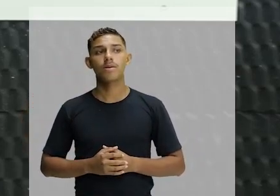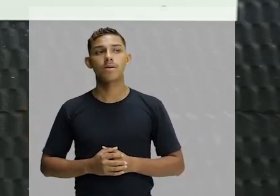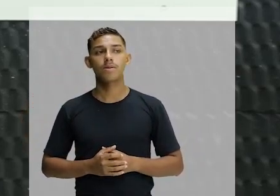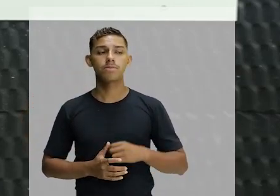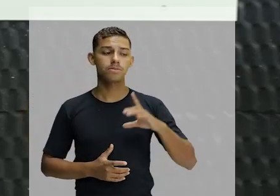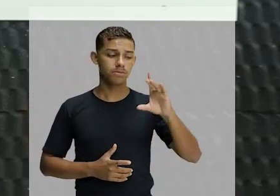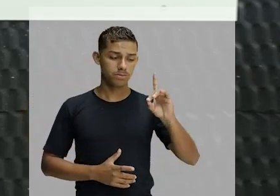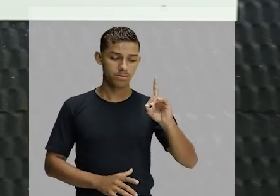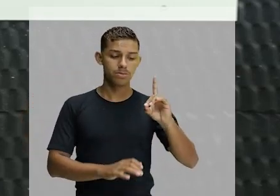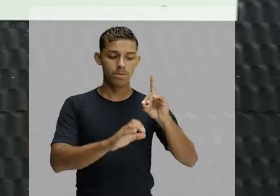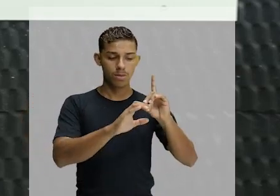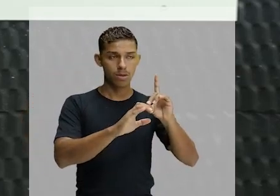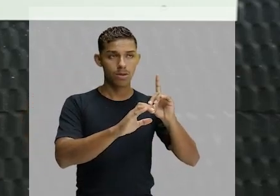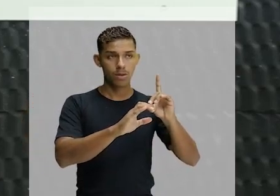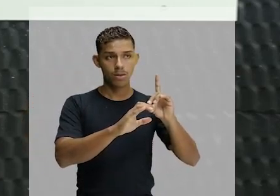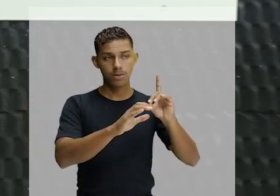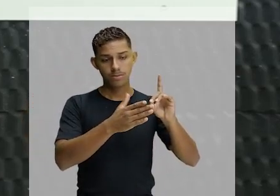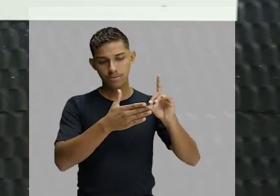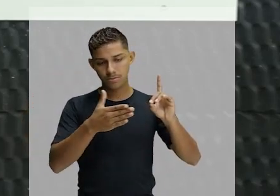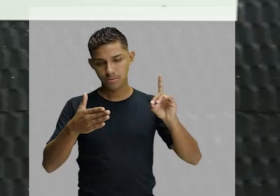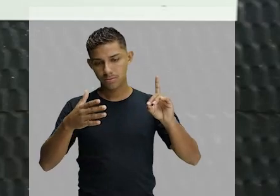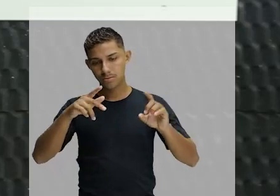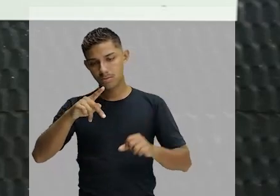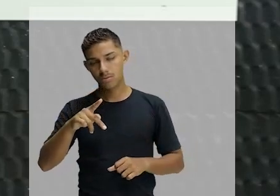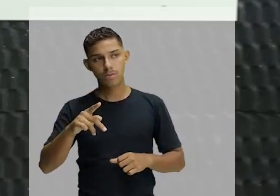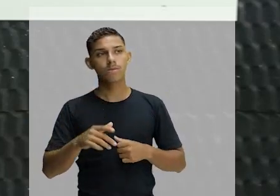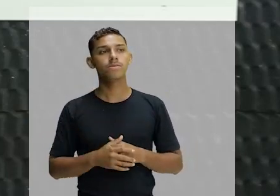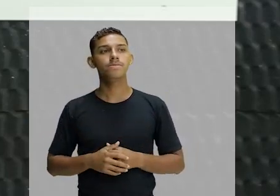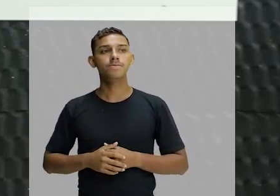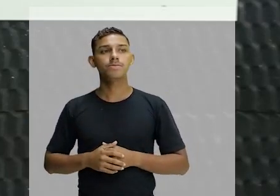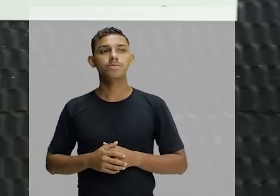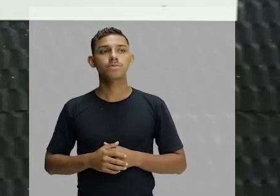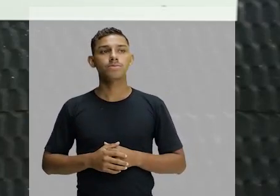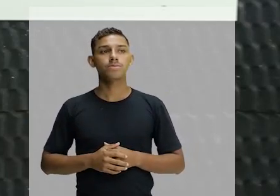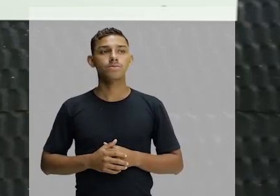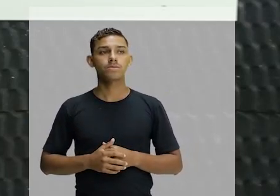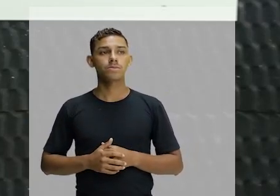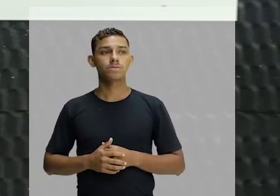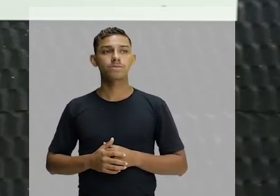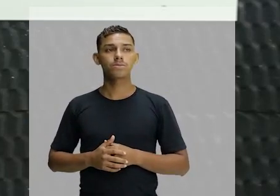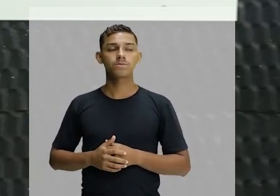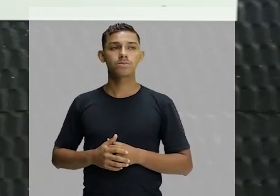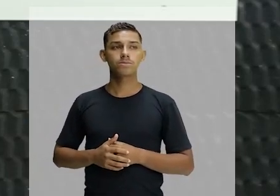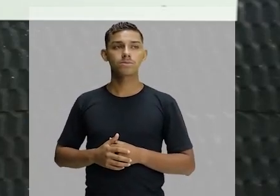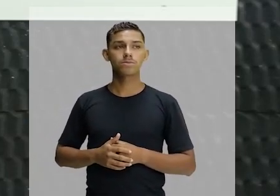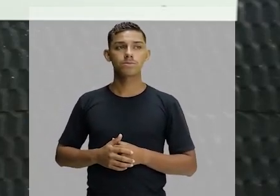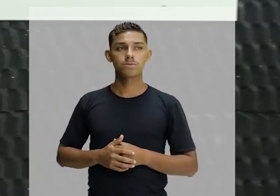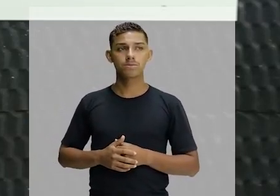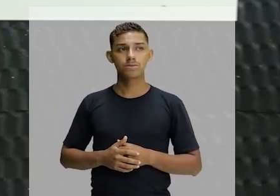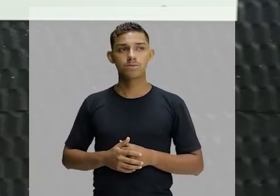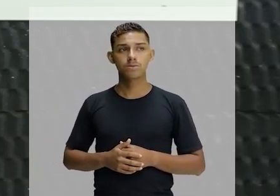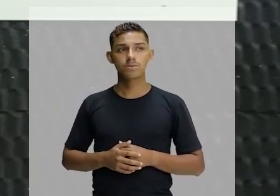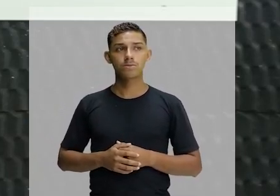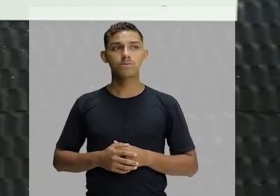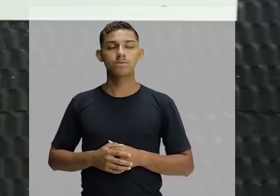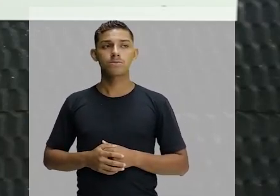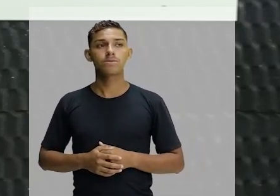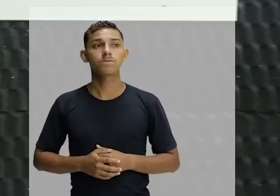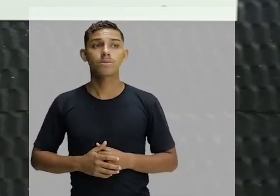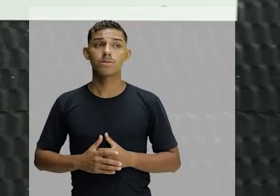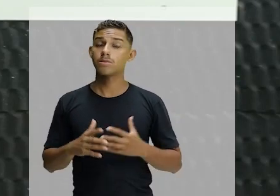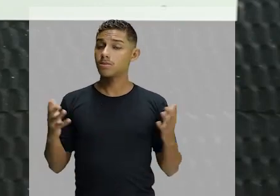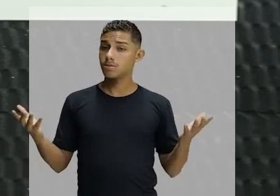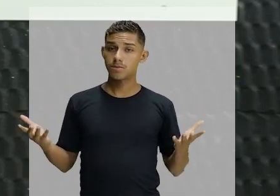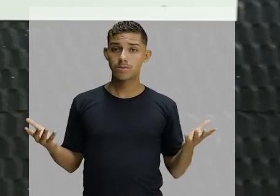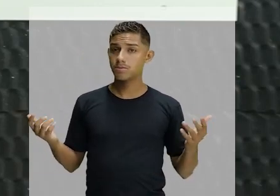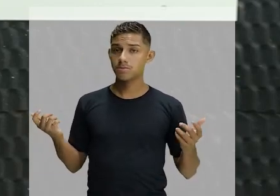aqui vai ser igual ao raio da circunferência. Você tem um ponto C e você tem um ponto Q de coordenada 0,5. Na